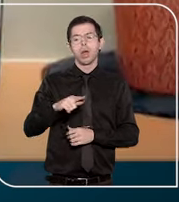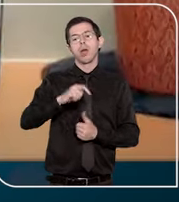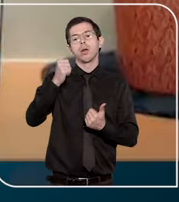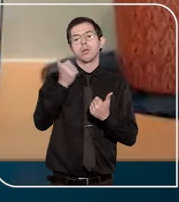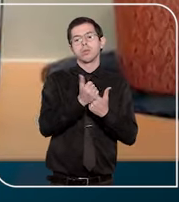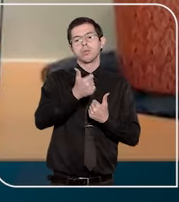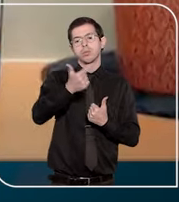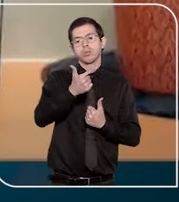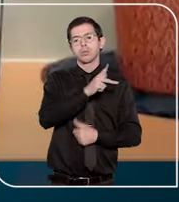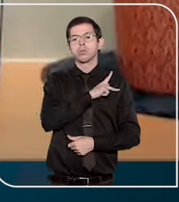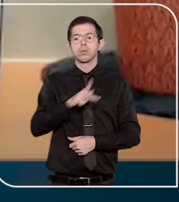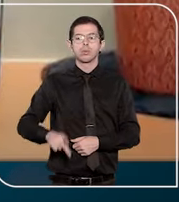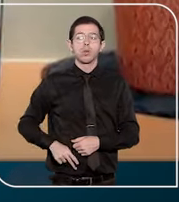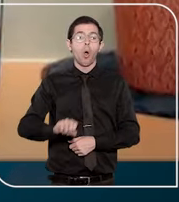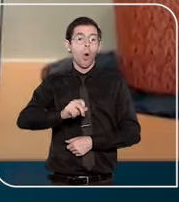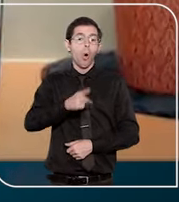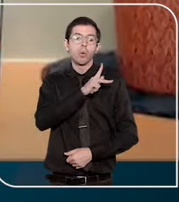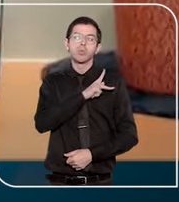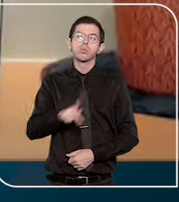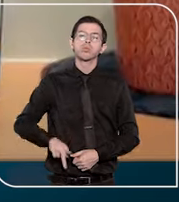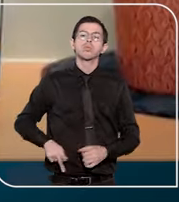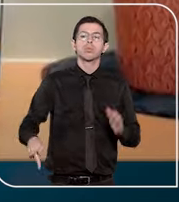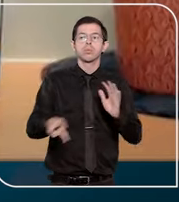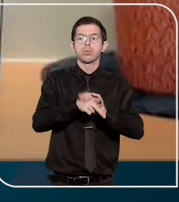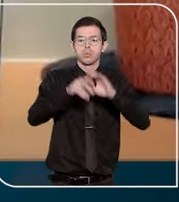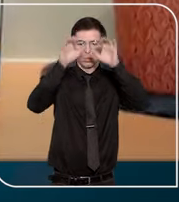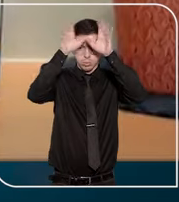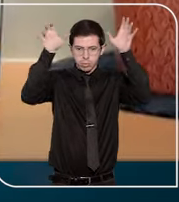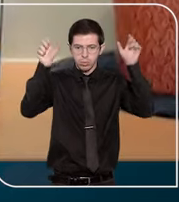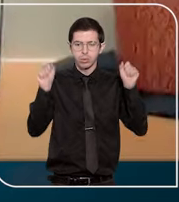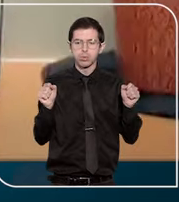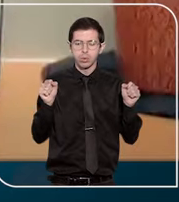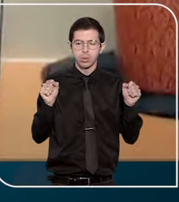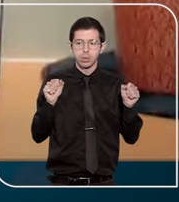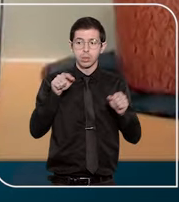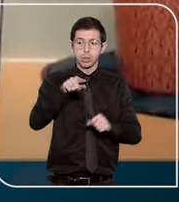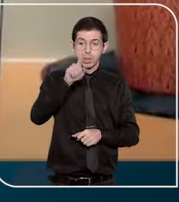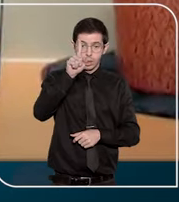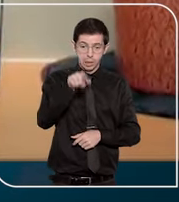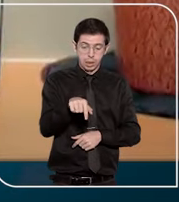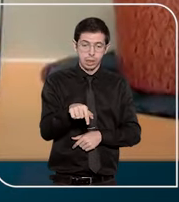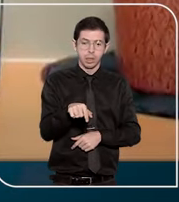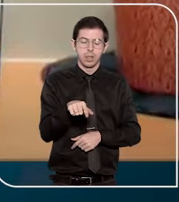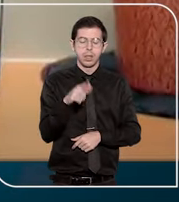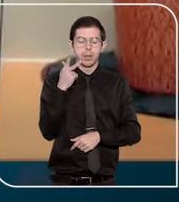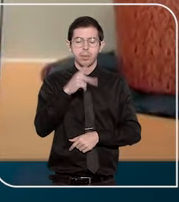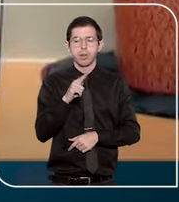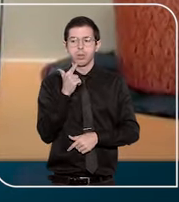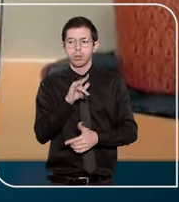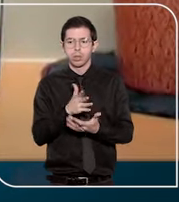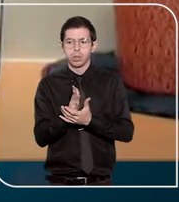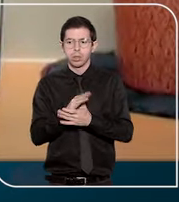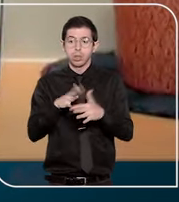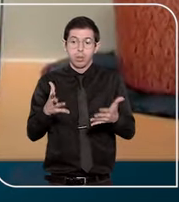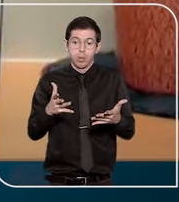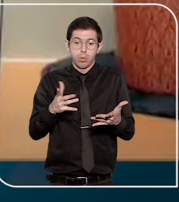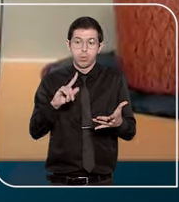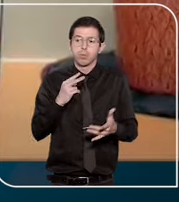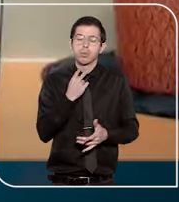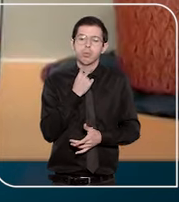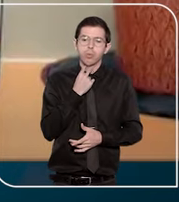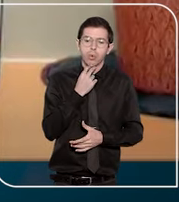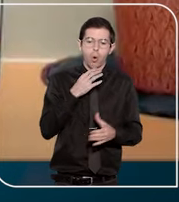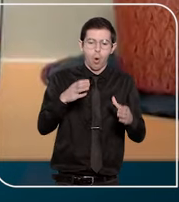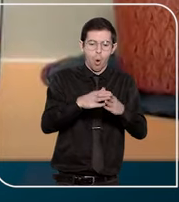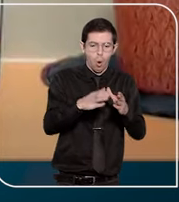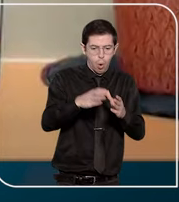vice-presidência ou presidência em alguns tribunais. Então, esse é o órgão. Então, não pode um órgão julgador